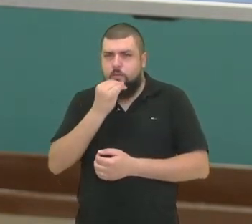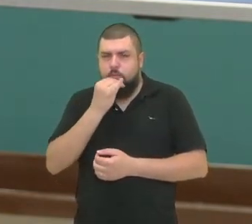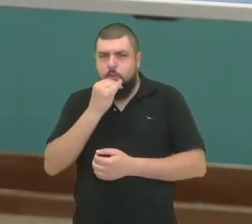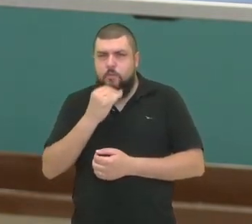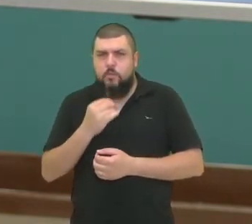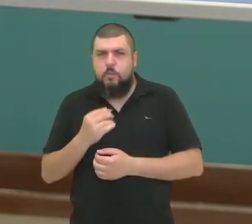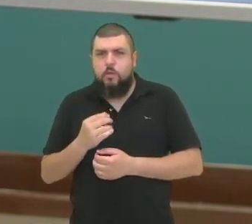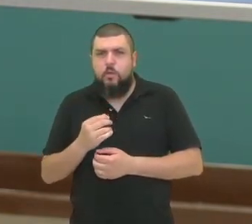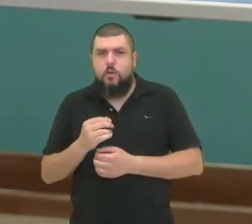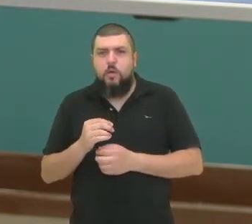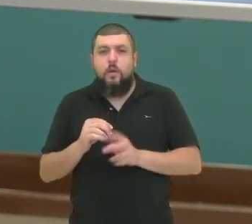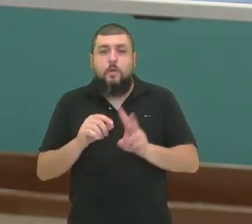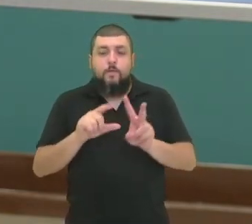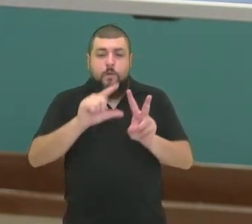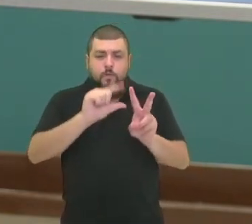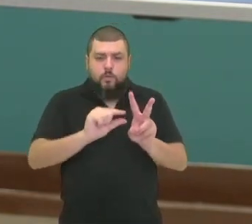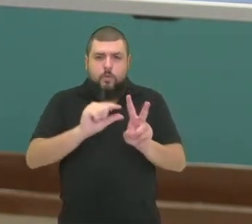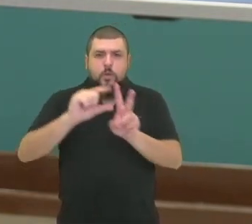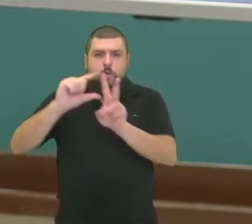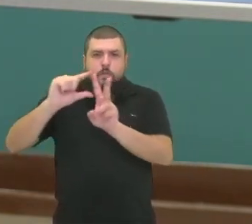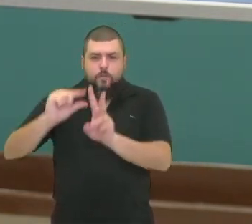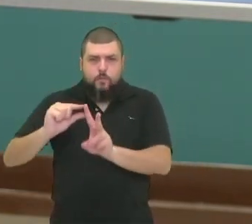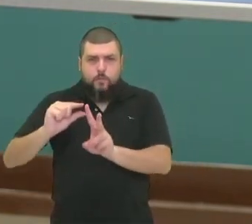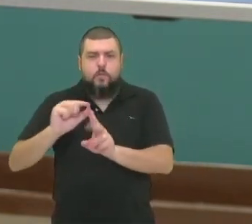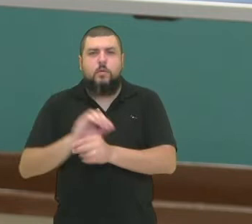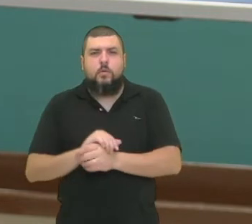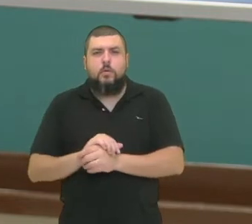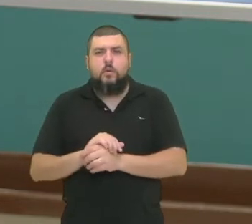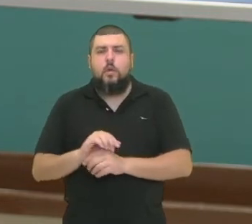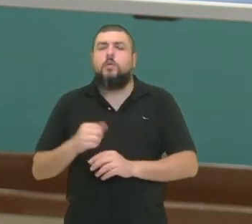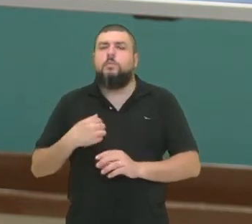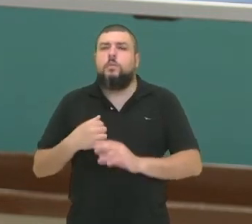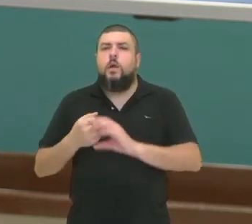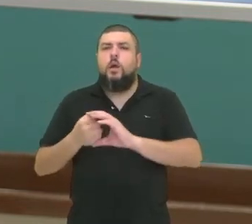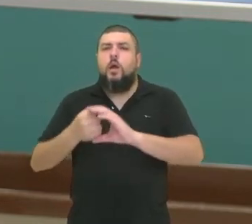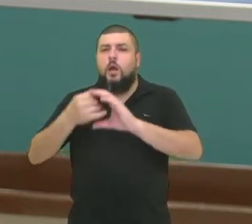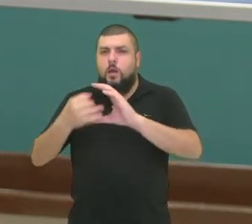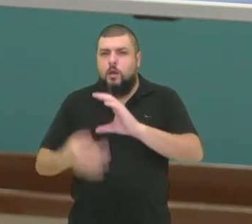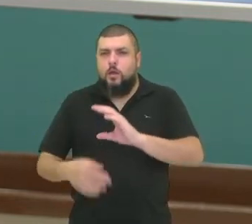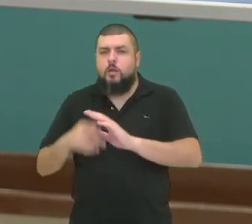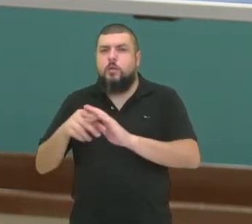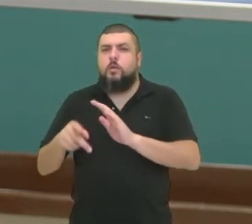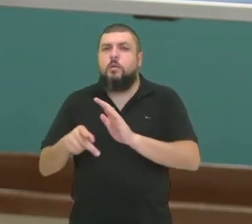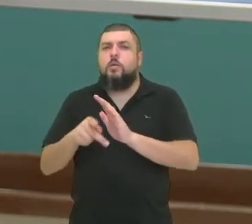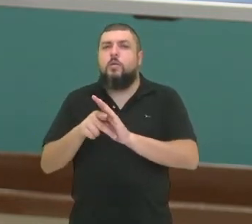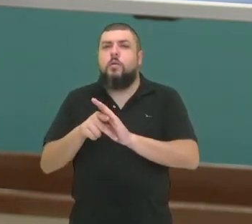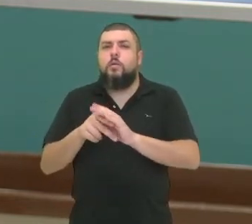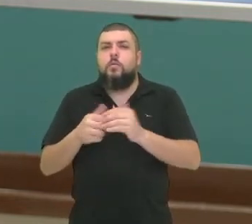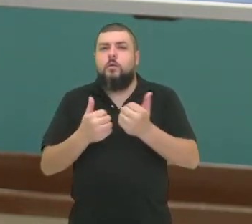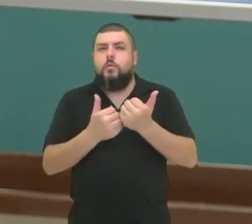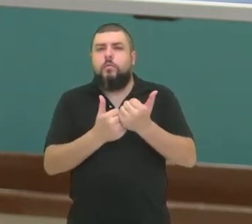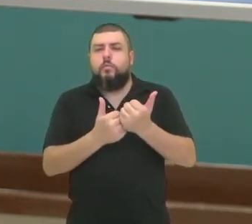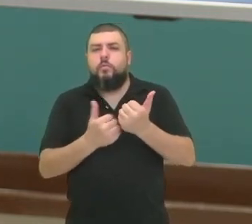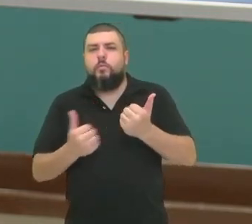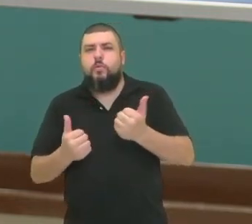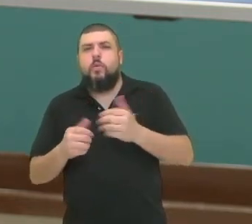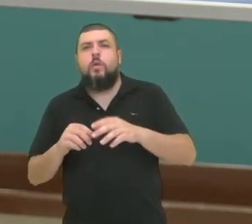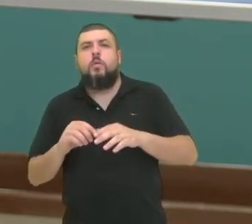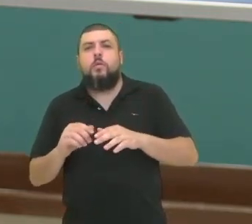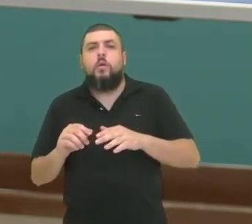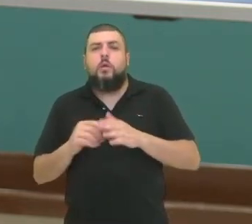vezes vezinho, vezinho, essa característica recessiva, o verde, vai se